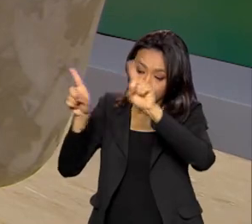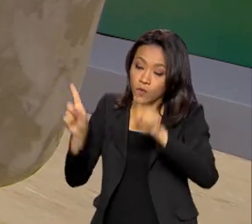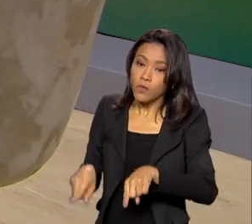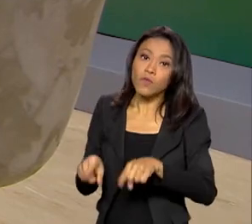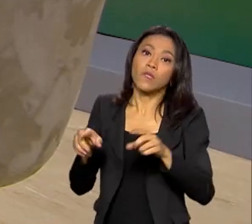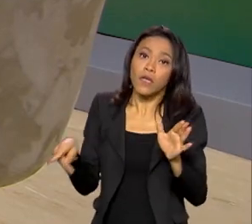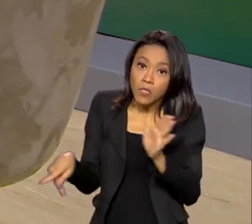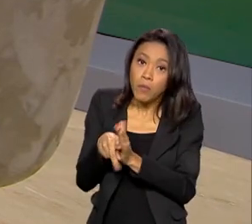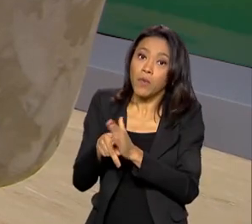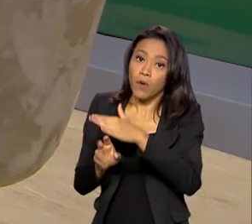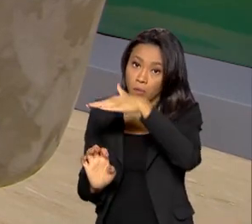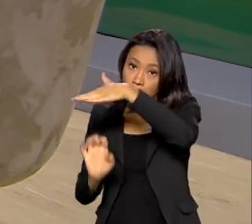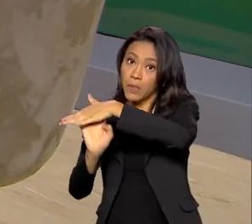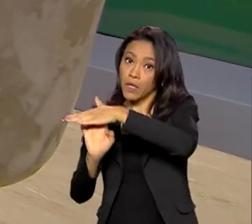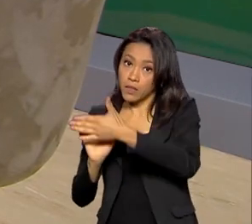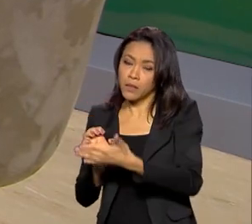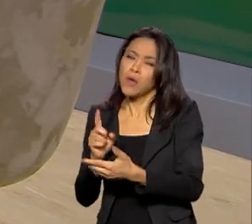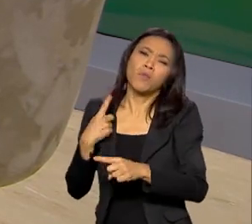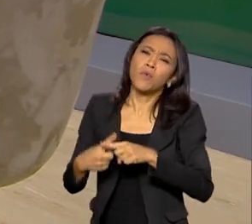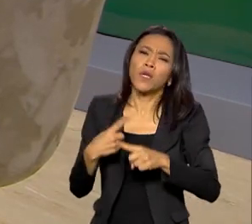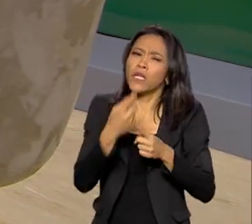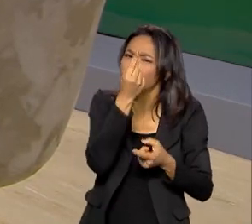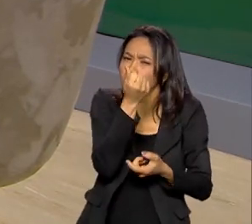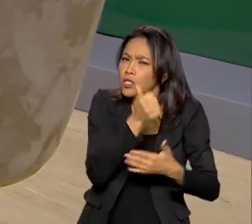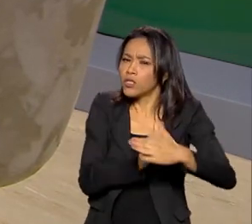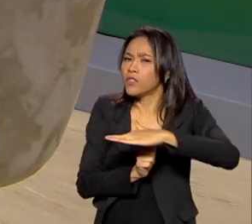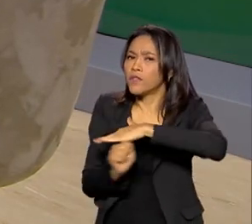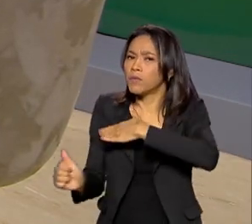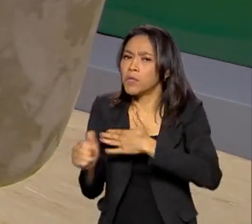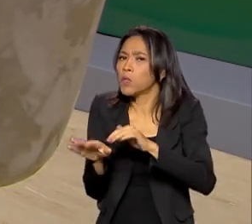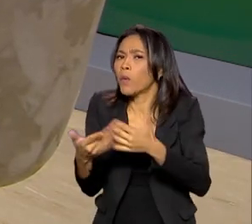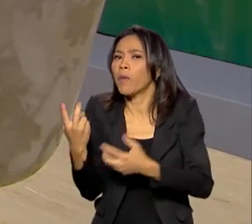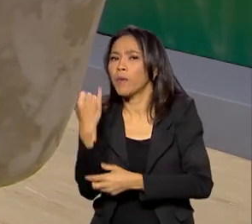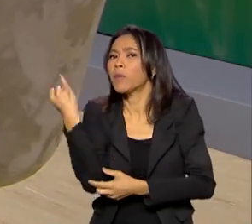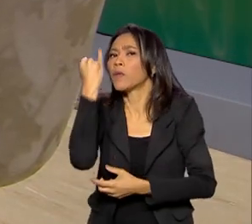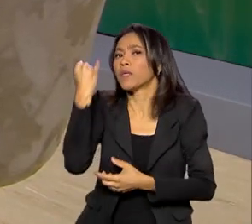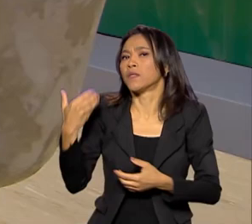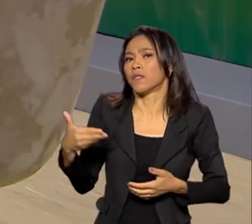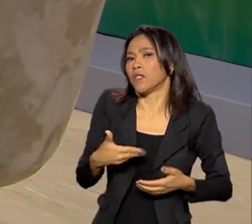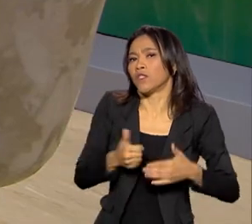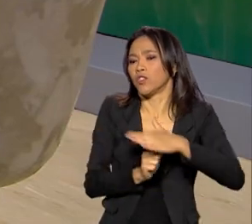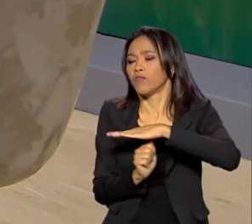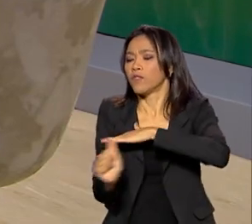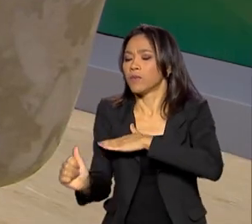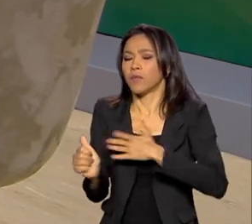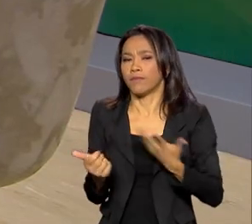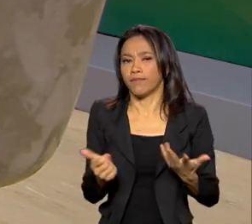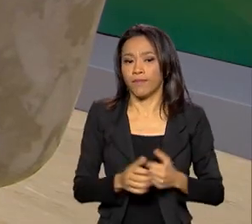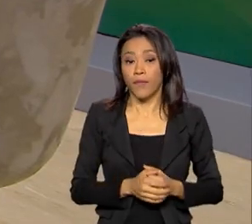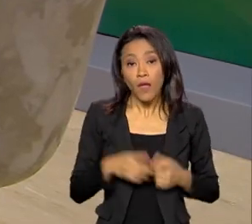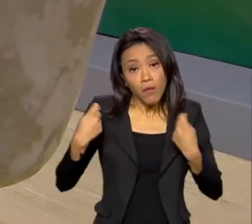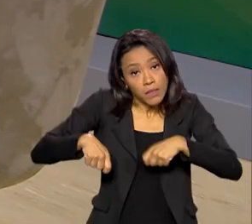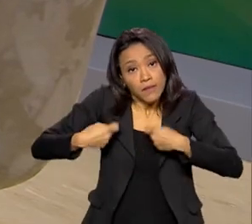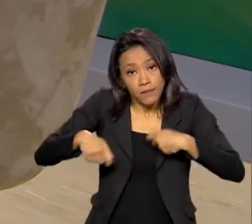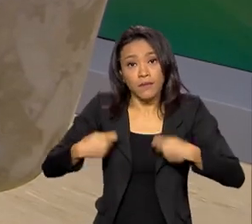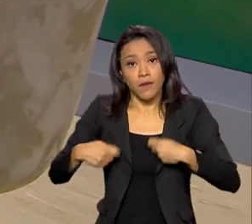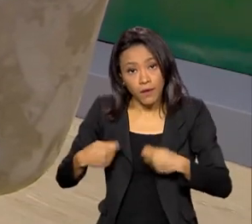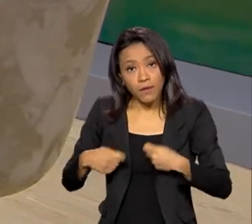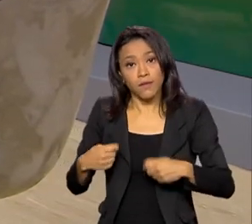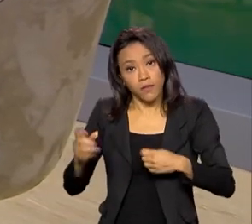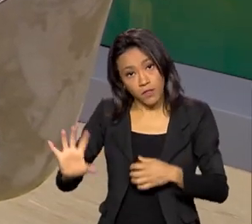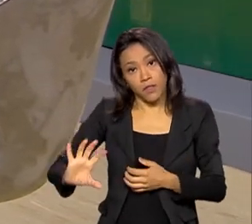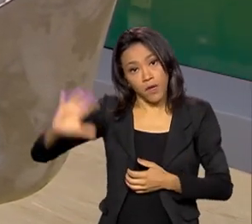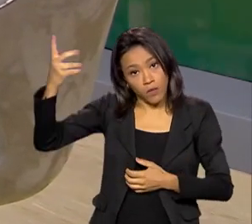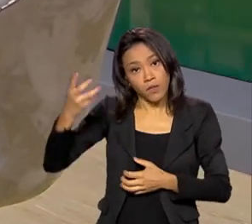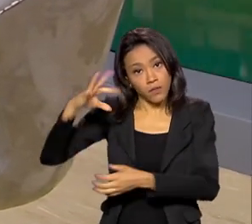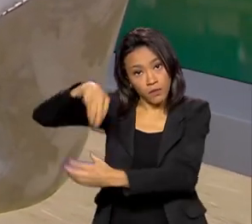própria instituição. Por que houve esse investimento? E qual que é a importância dele, presidente? Bom, essa é uma necessidade decorrente da própria